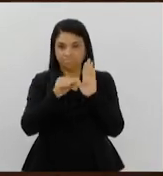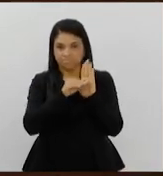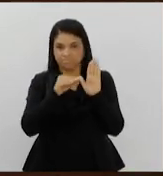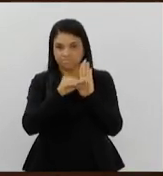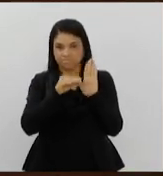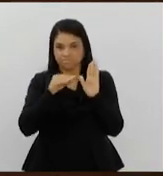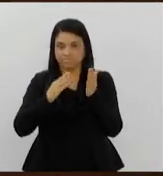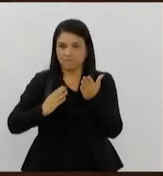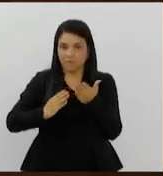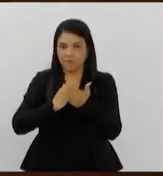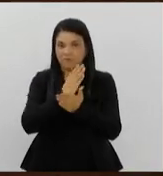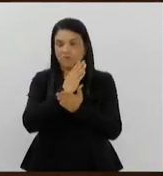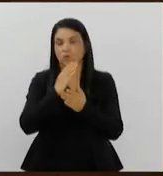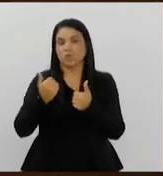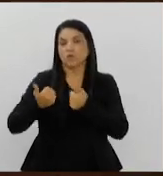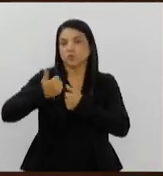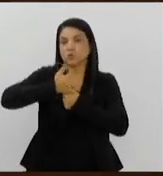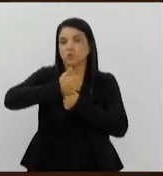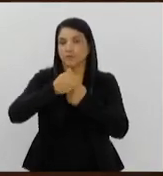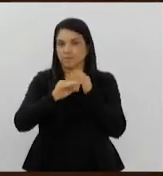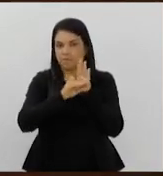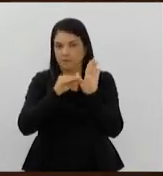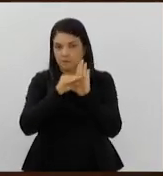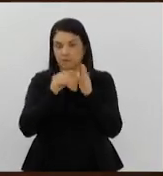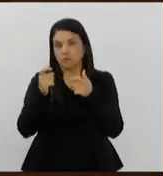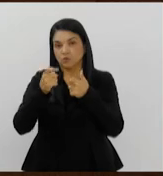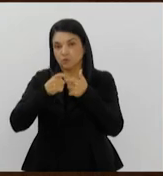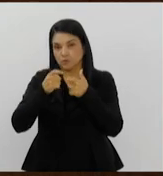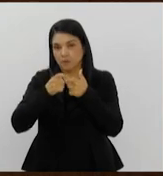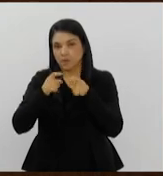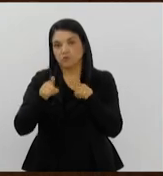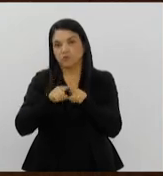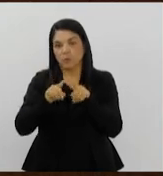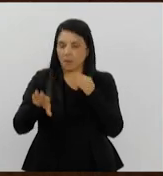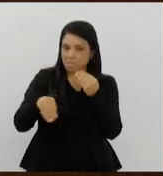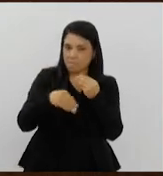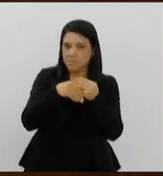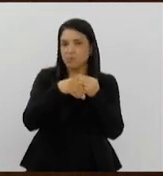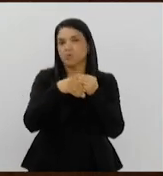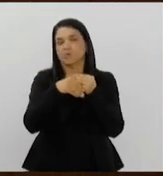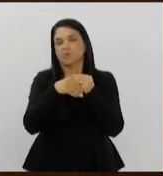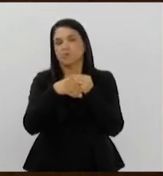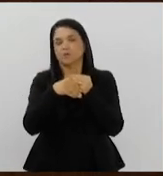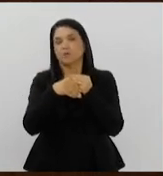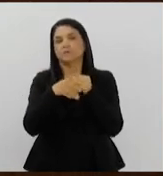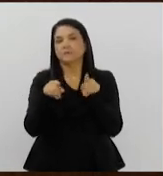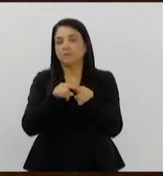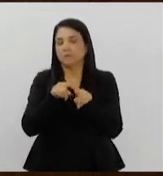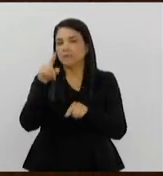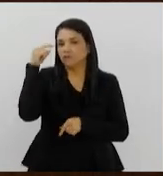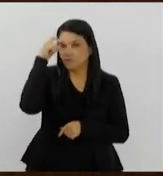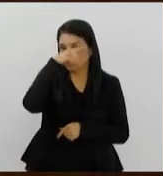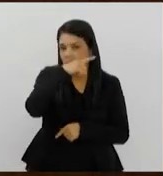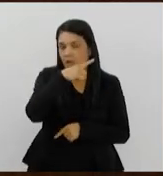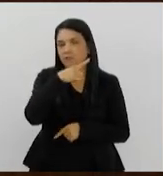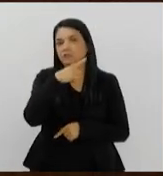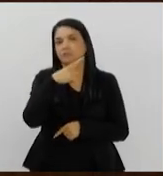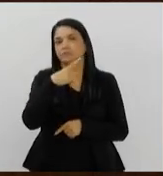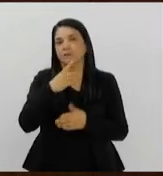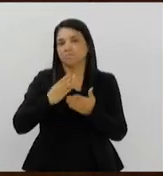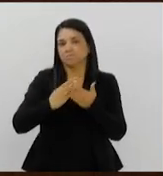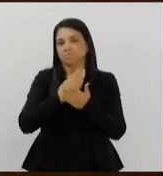foi aprovada com uma subemenda. Os médicos também foram incorporados, porque também enfrentam uma dificuldade para serem